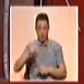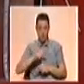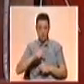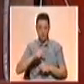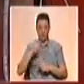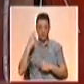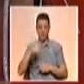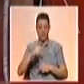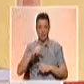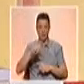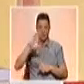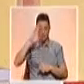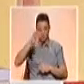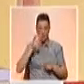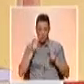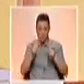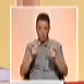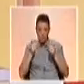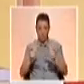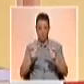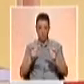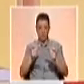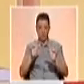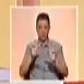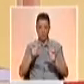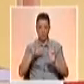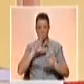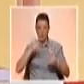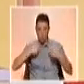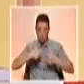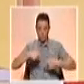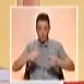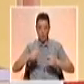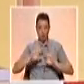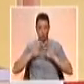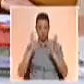são processos que nós não conseguimos controlar no dia-a-dia, o consumidor comum ou pode.